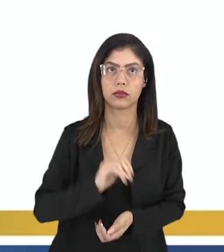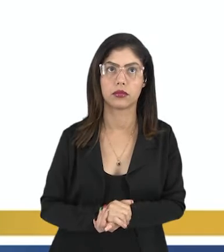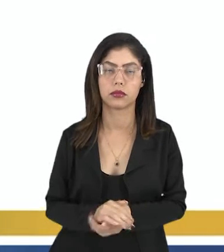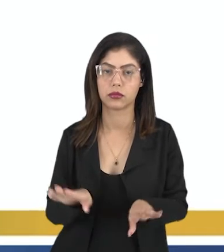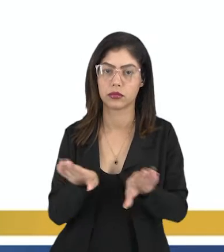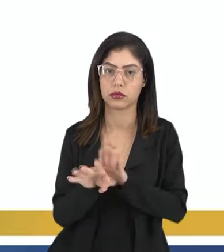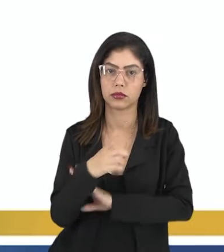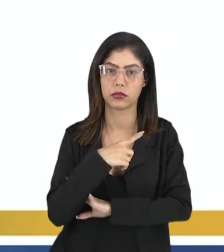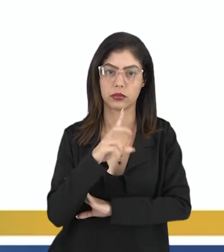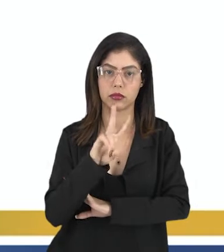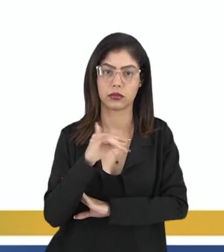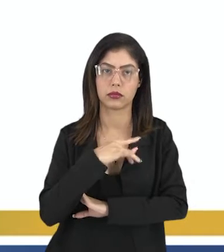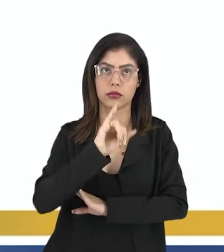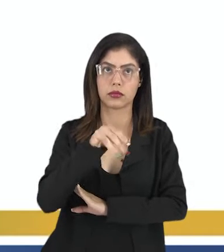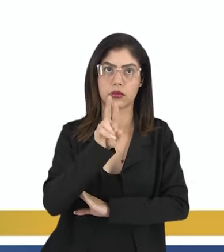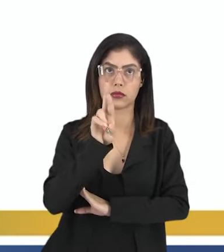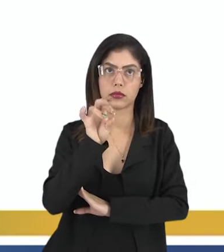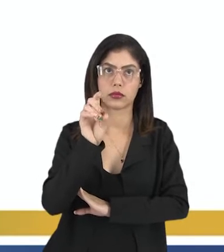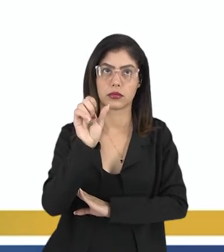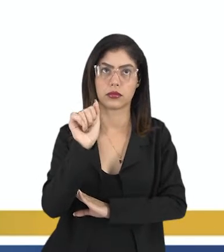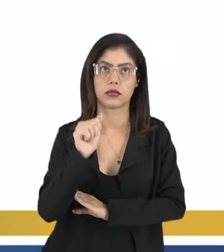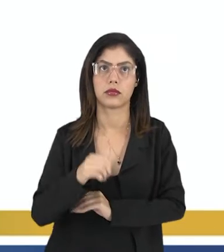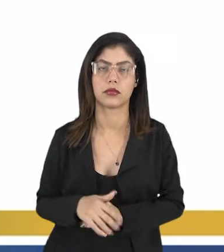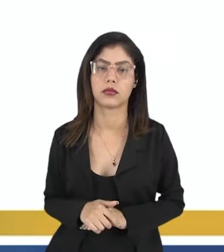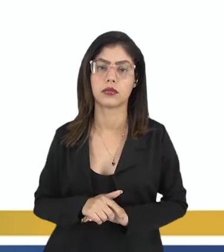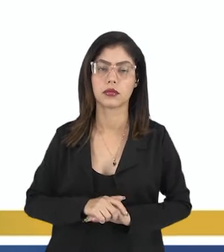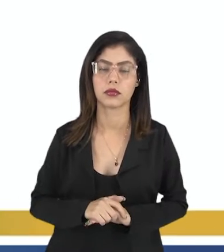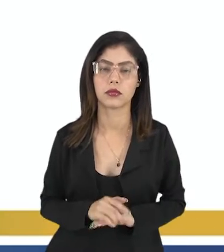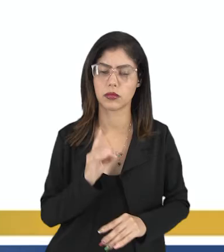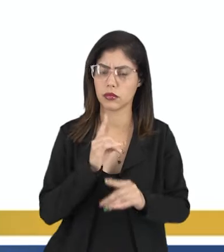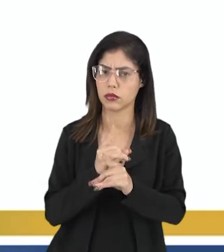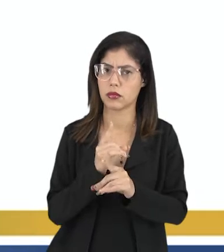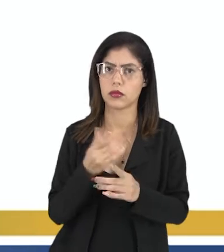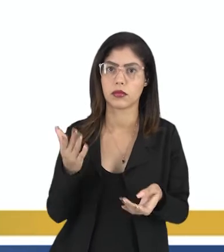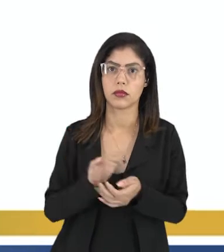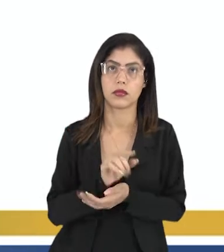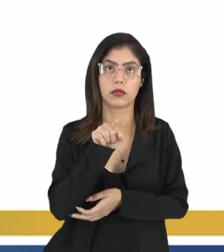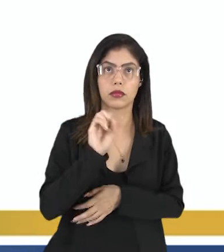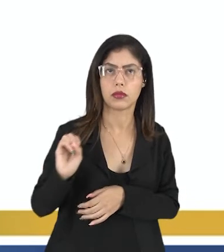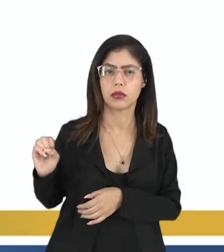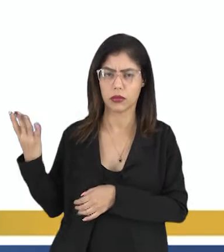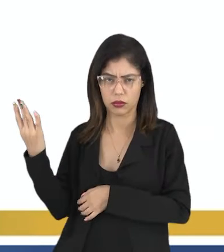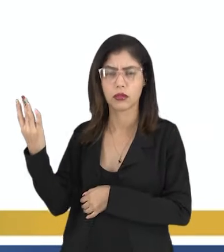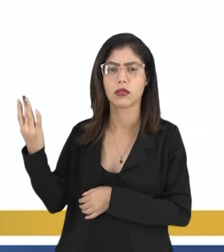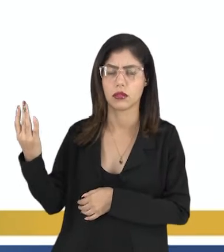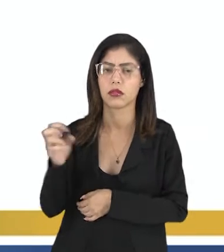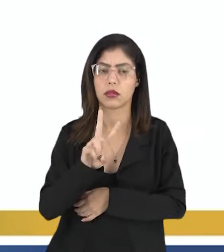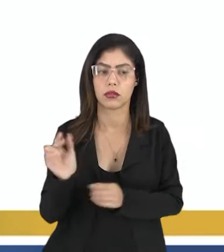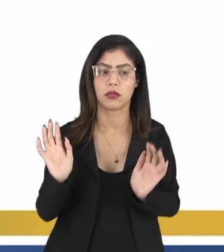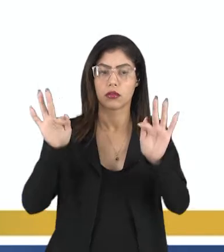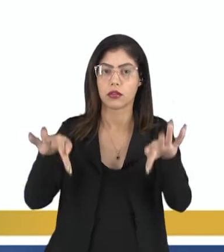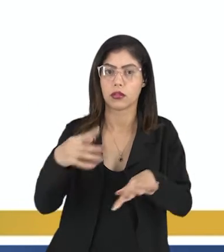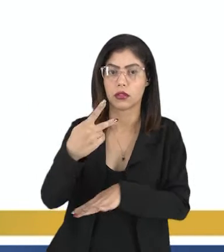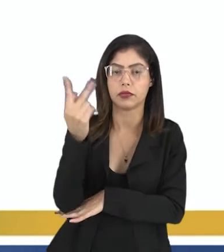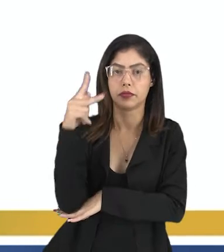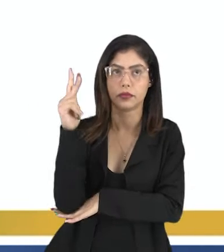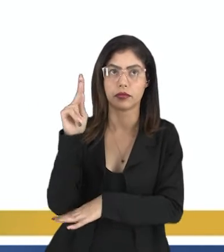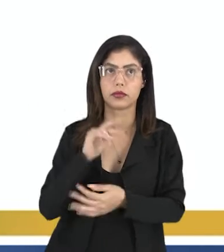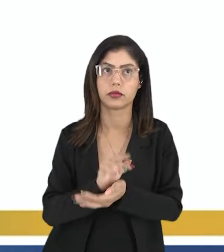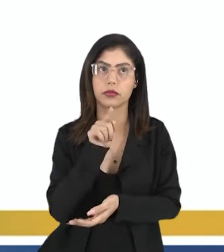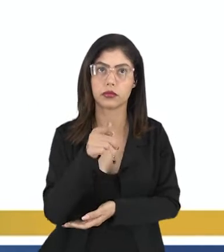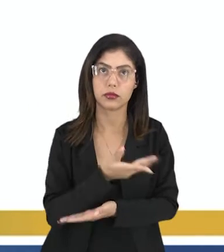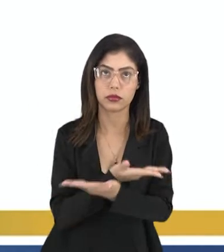também teremos um juro a descobrir. Então, nesse caso, o montante no fim do período,